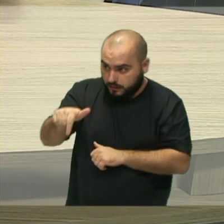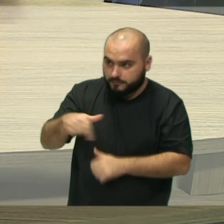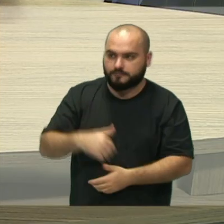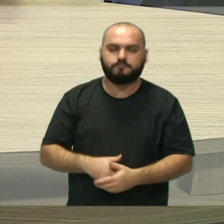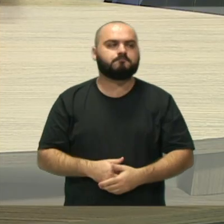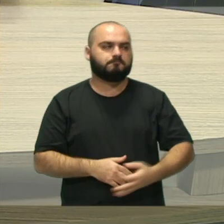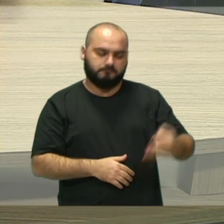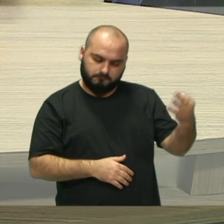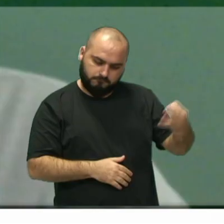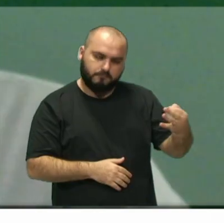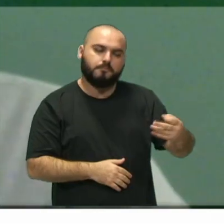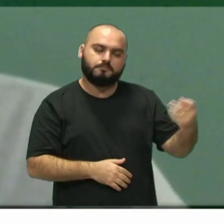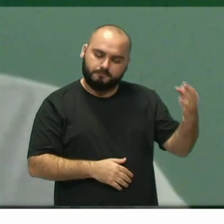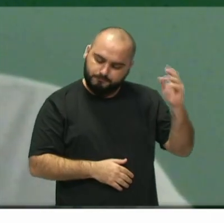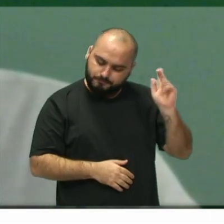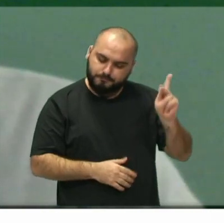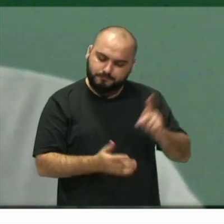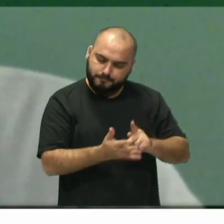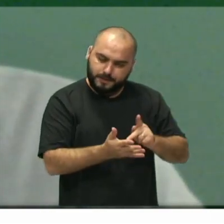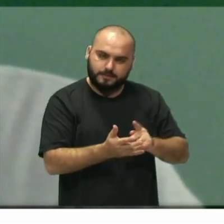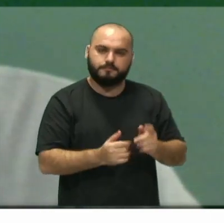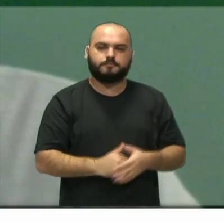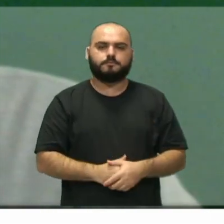Exatamente. E a questão de que